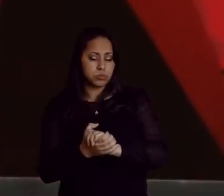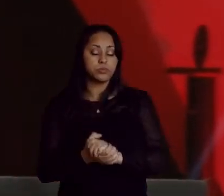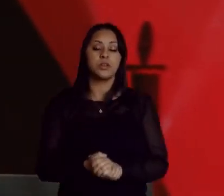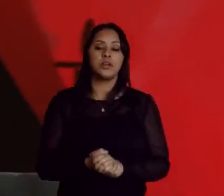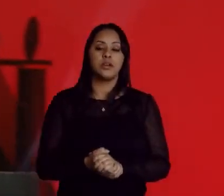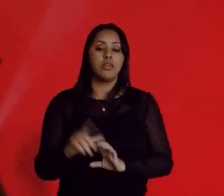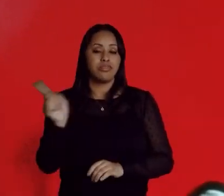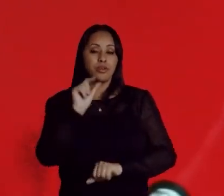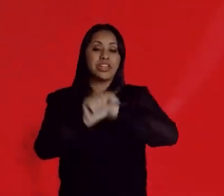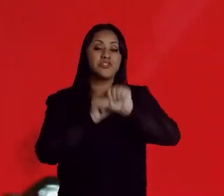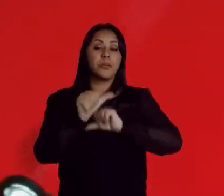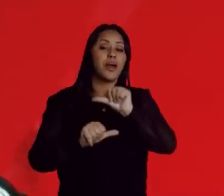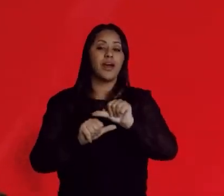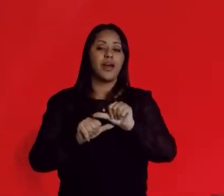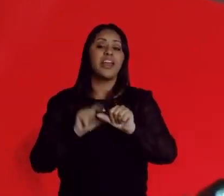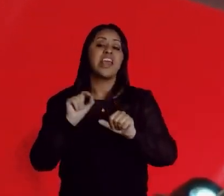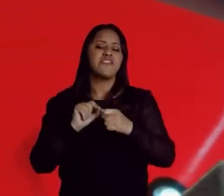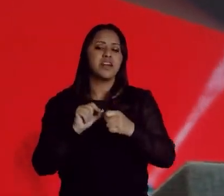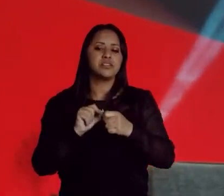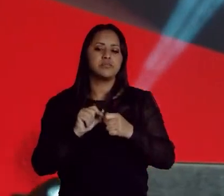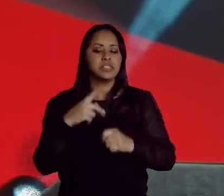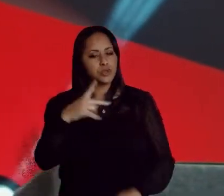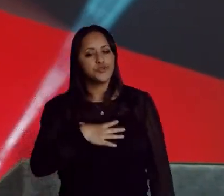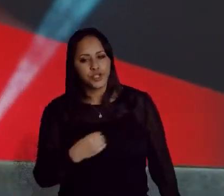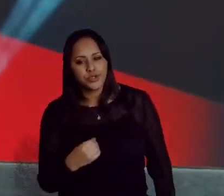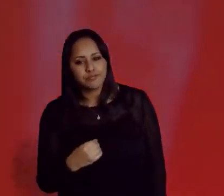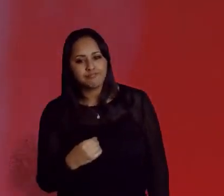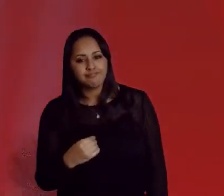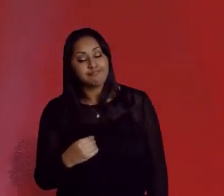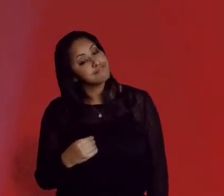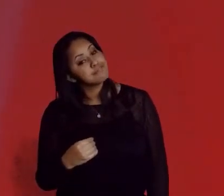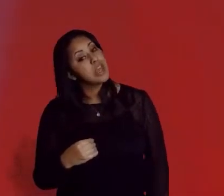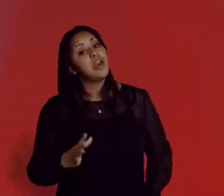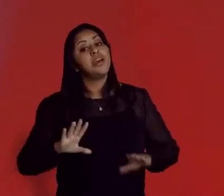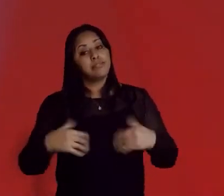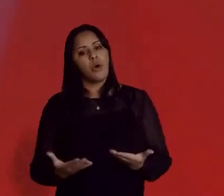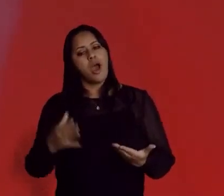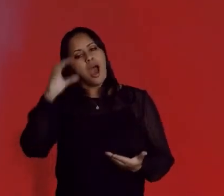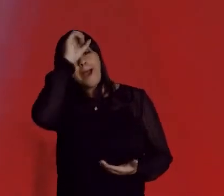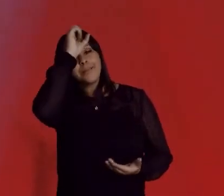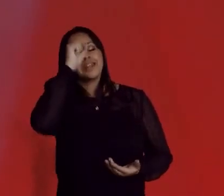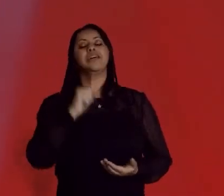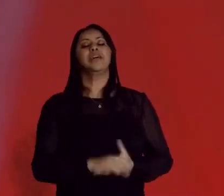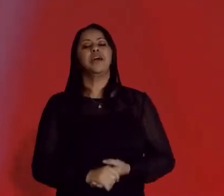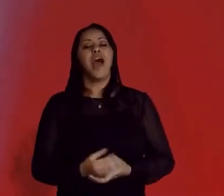se o seu cônjuge não te transformar, quem vai te transformar? Seus filhos. Portanto, aprenda a conviver com